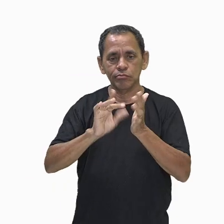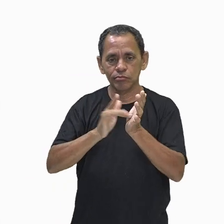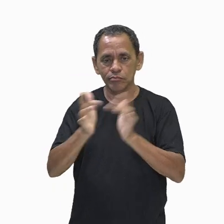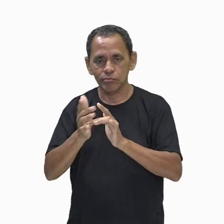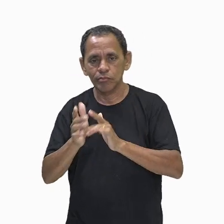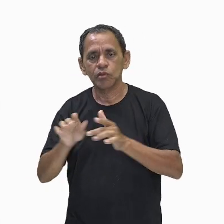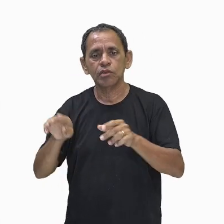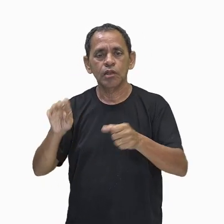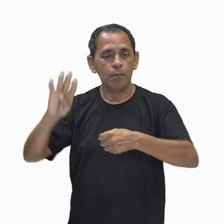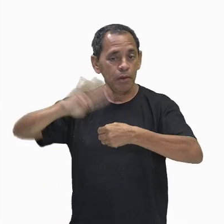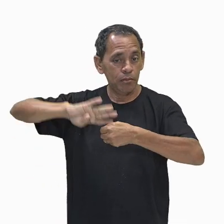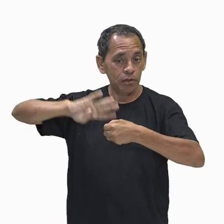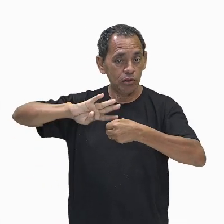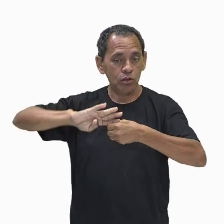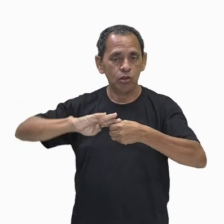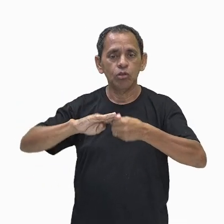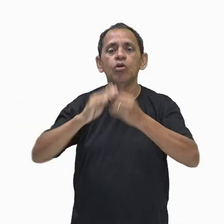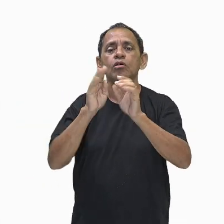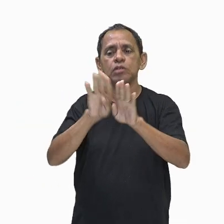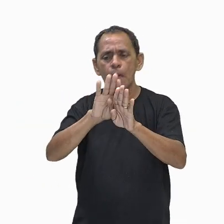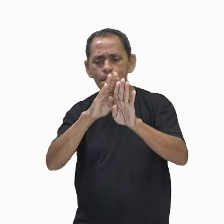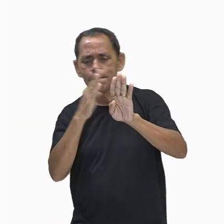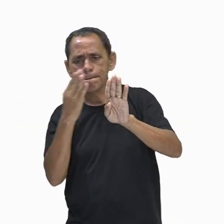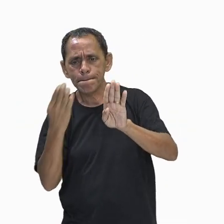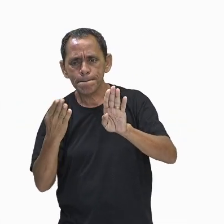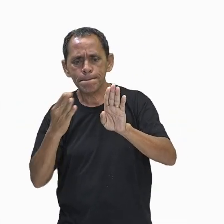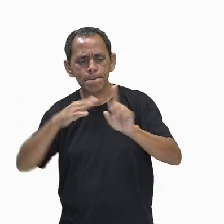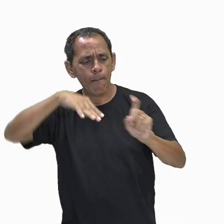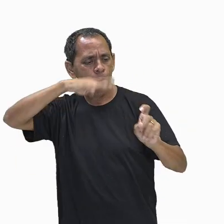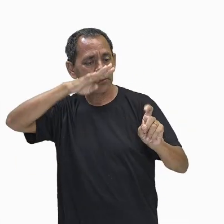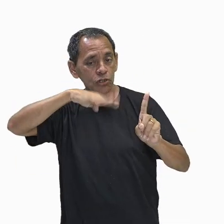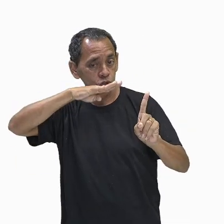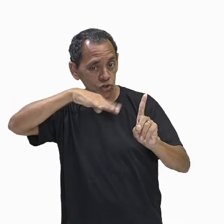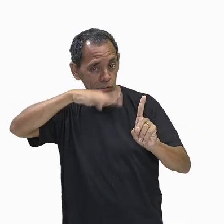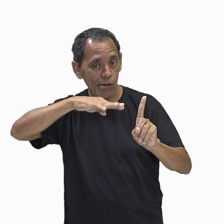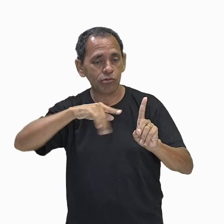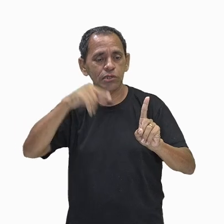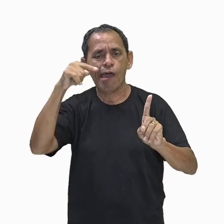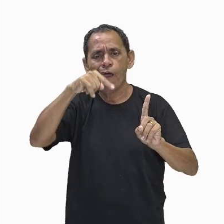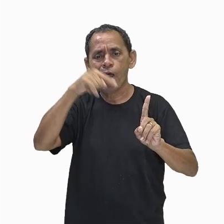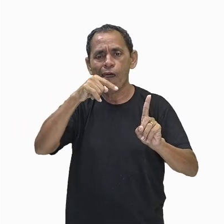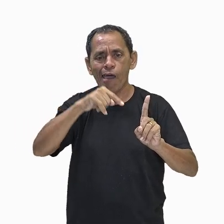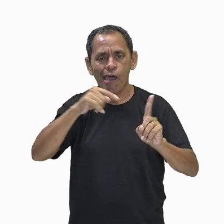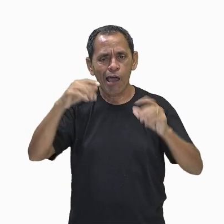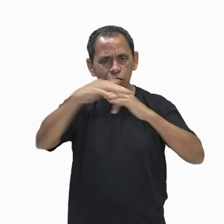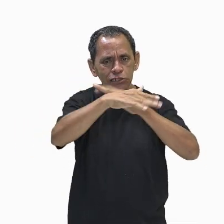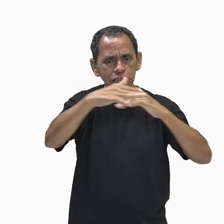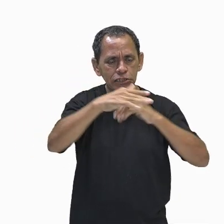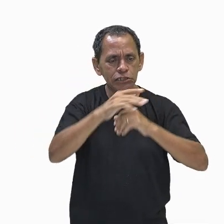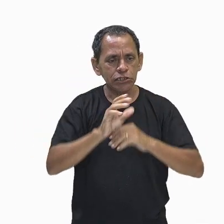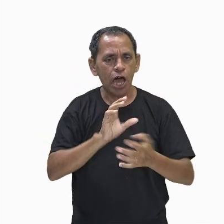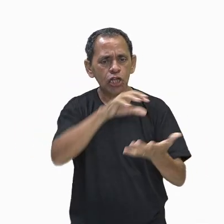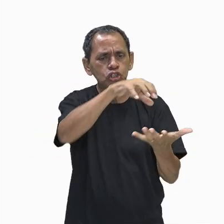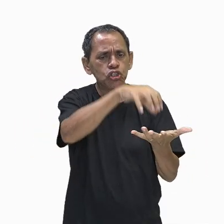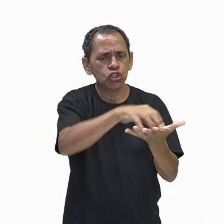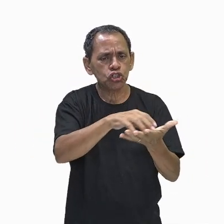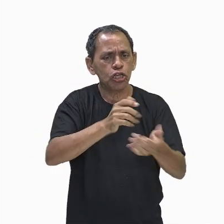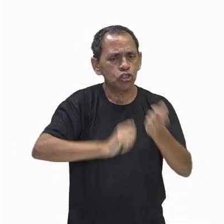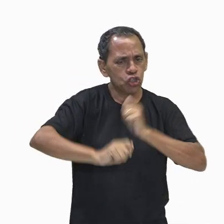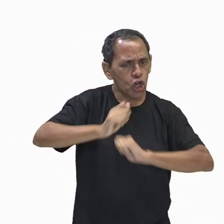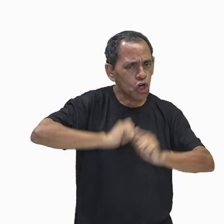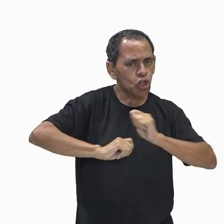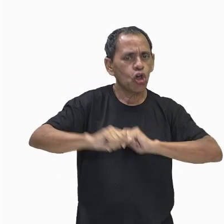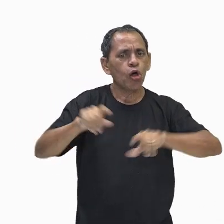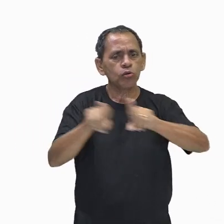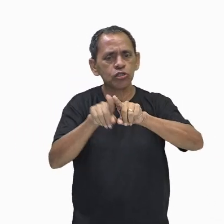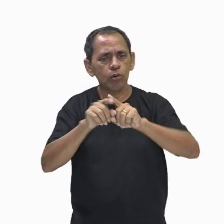Babilônia significa porta dos deuses. Esta cidade se tornaria um grande centro urbano e econômico, eixo